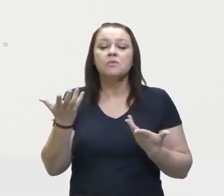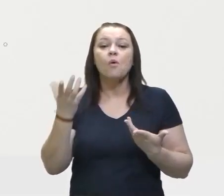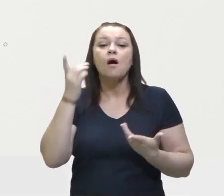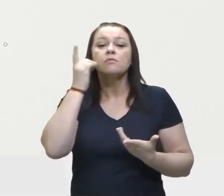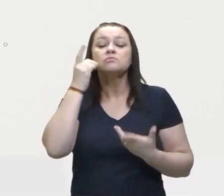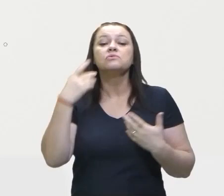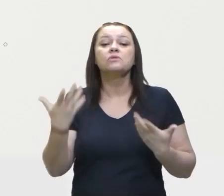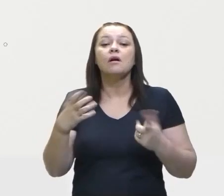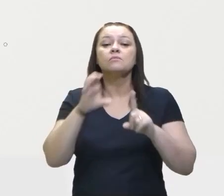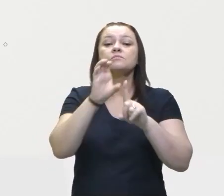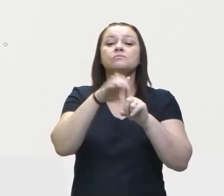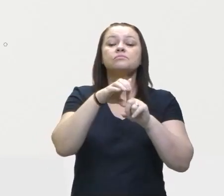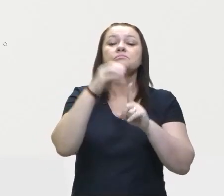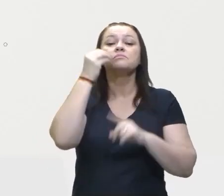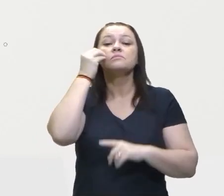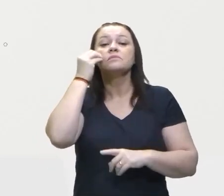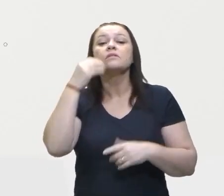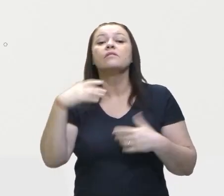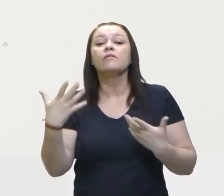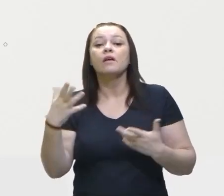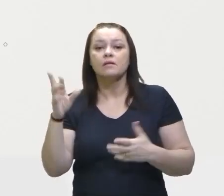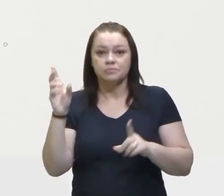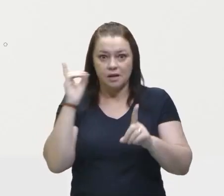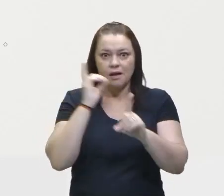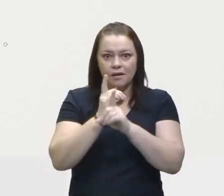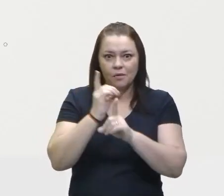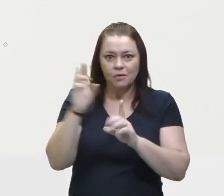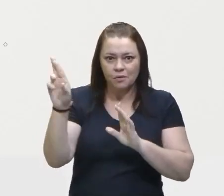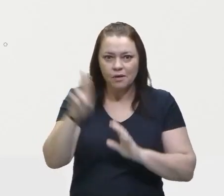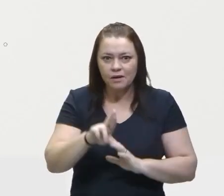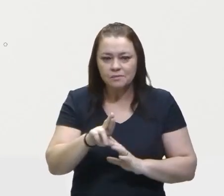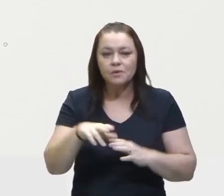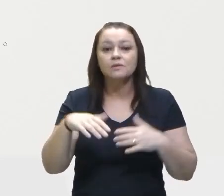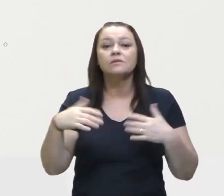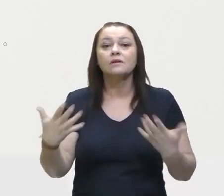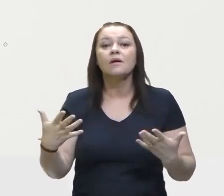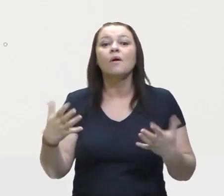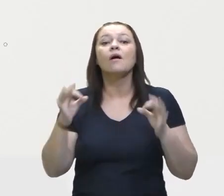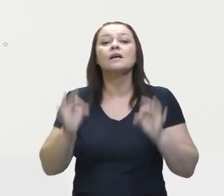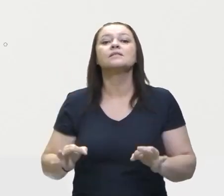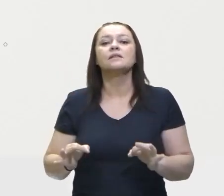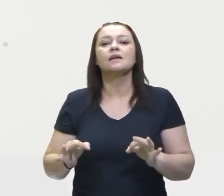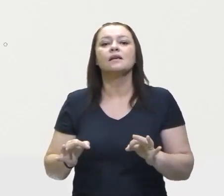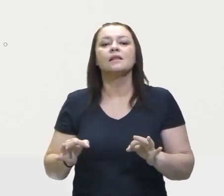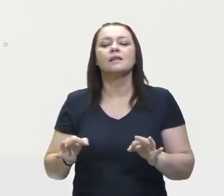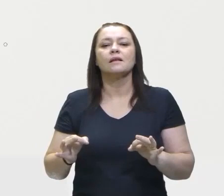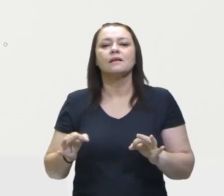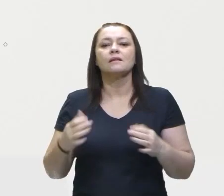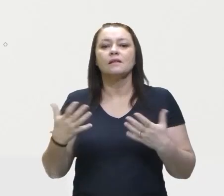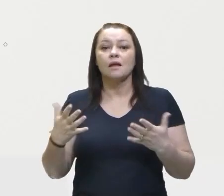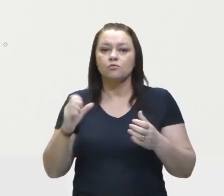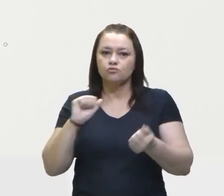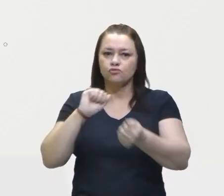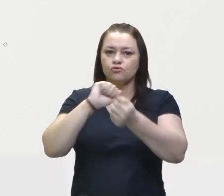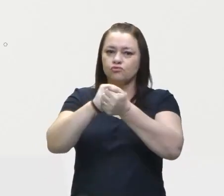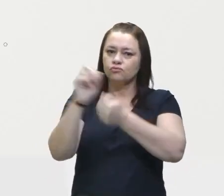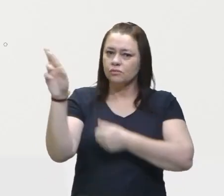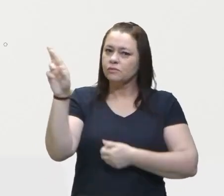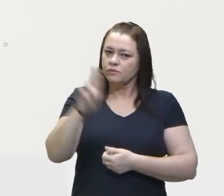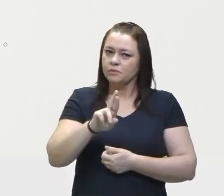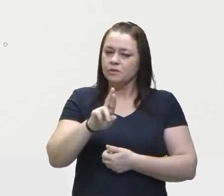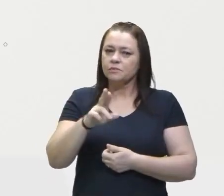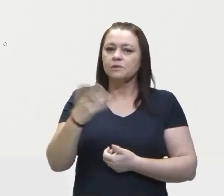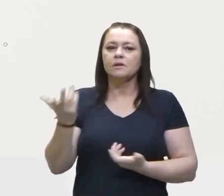lá o calendário. Encontrou? Então vamos marcar aqui com você, juntos. E